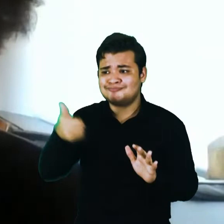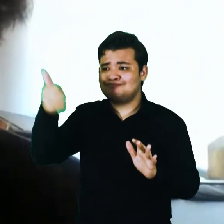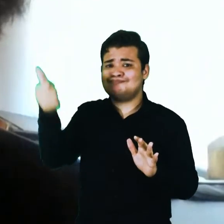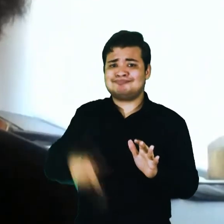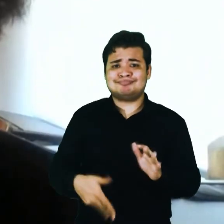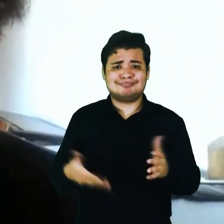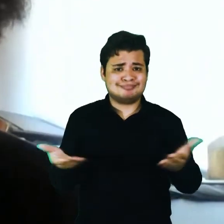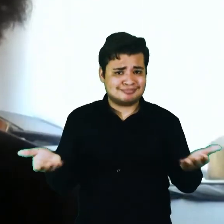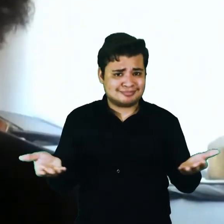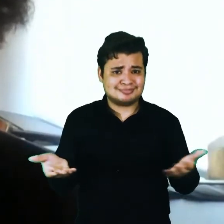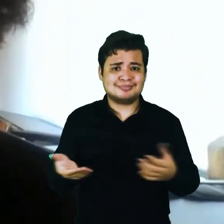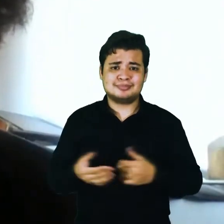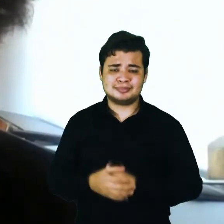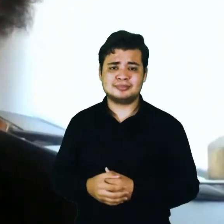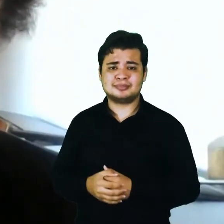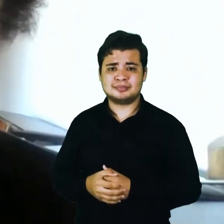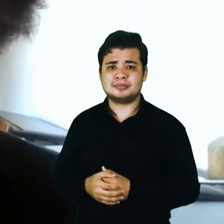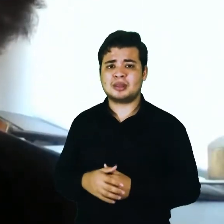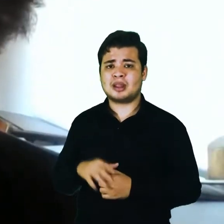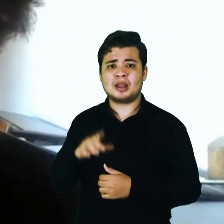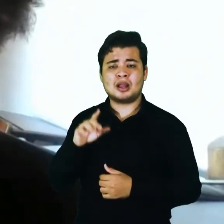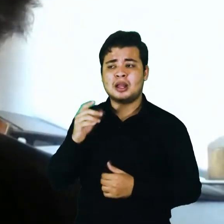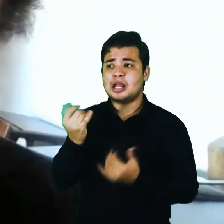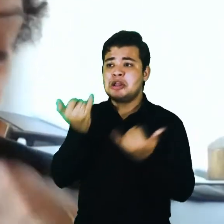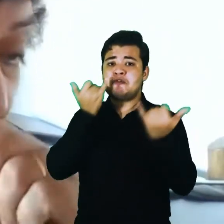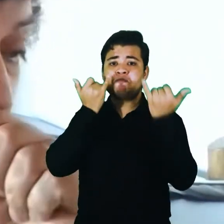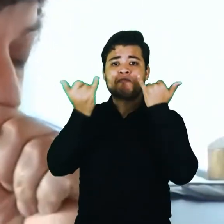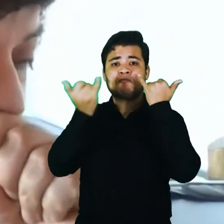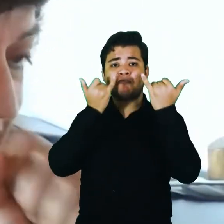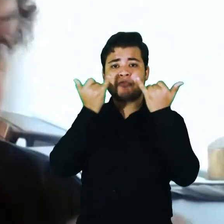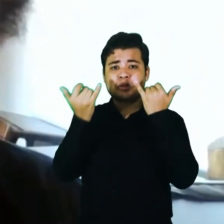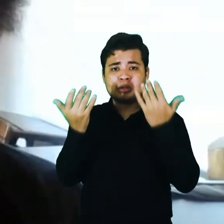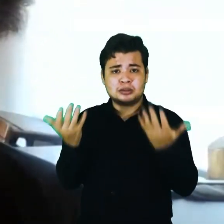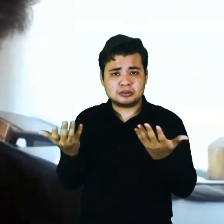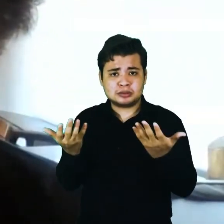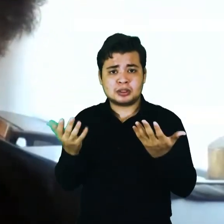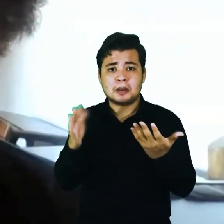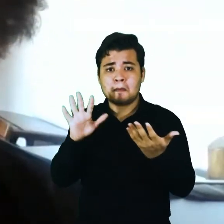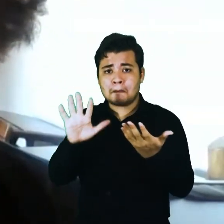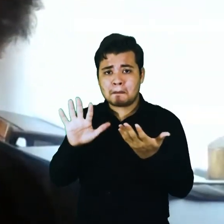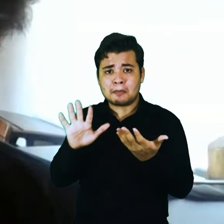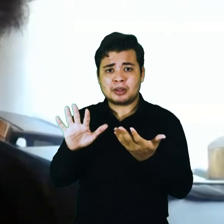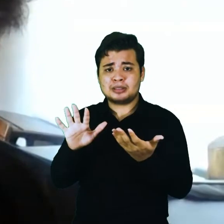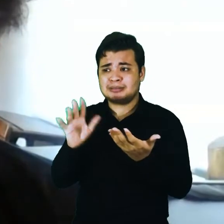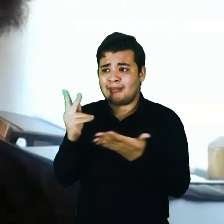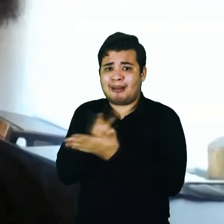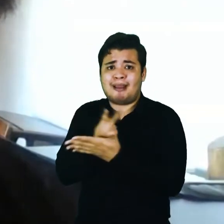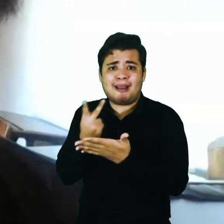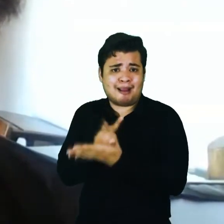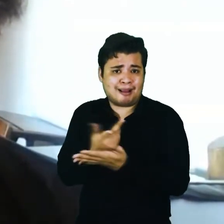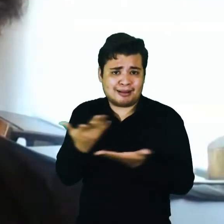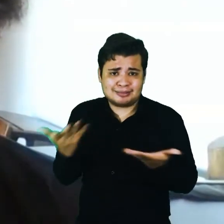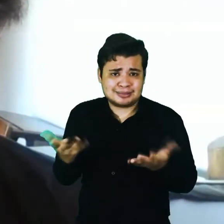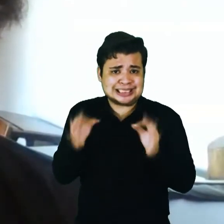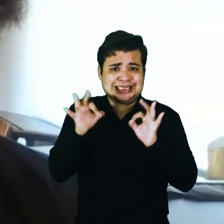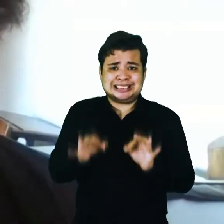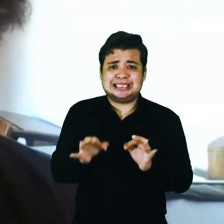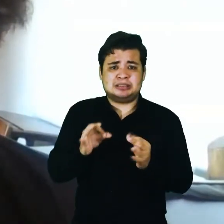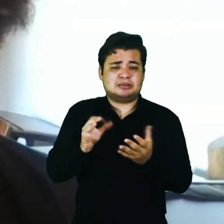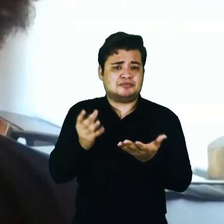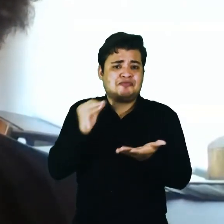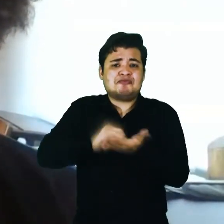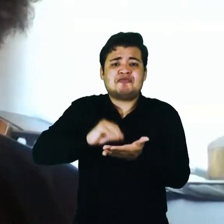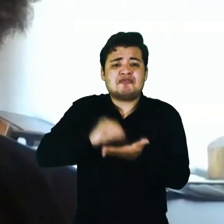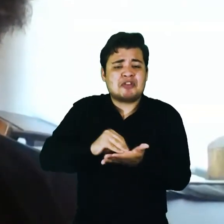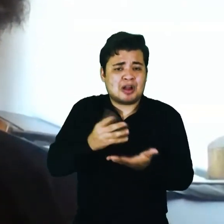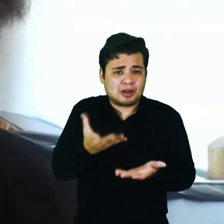servir para nada depois, né? Você vai ter uma informação que na sua fonte está errada, ou,